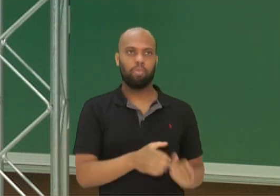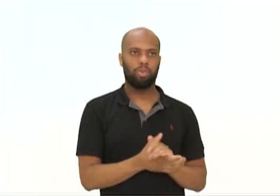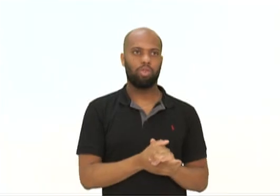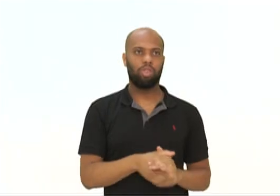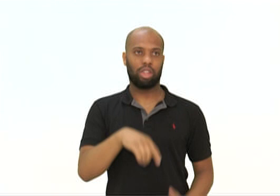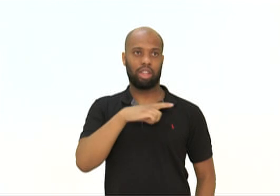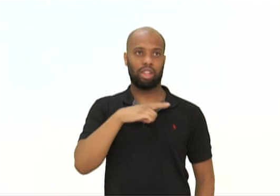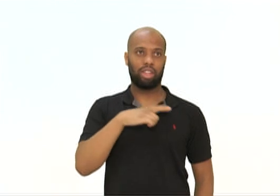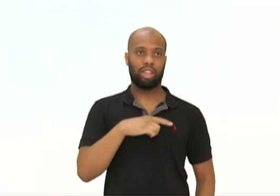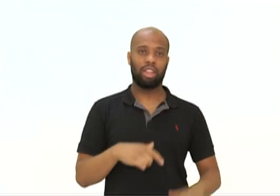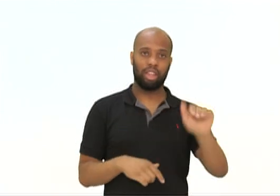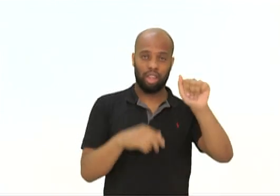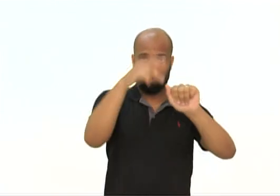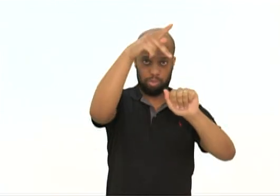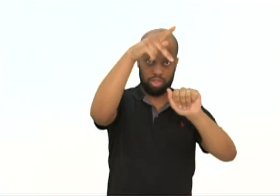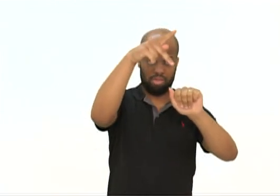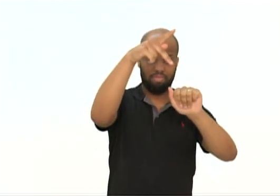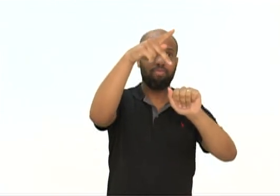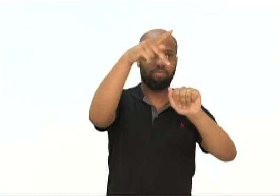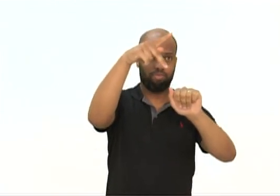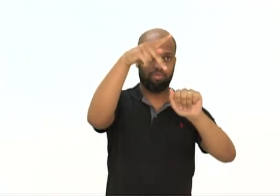A função é a elevado a p.